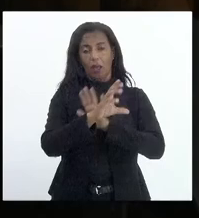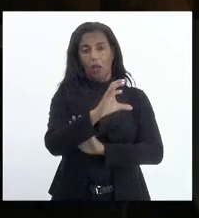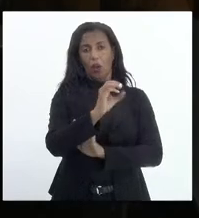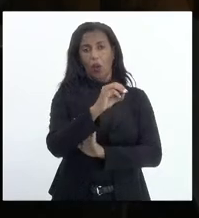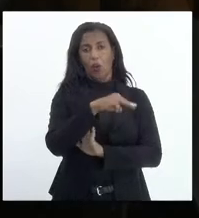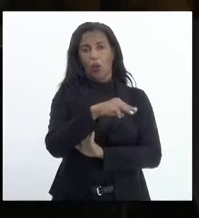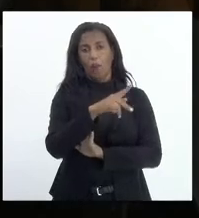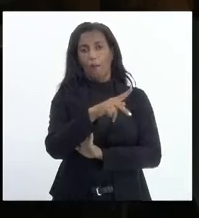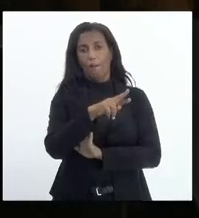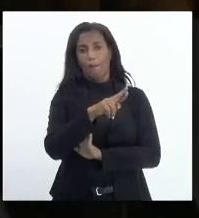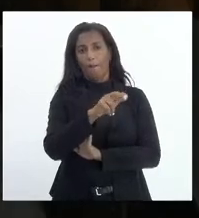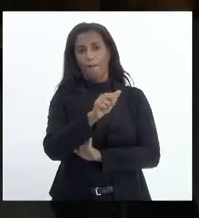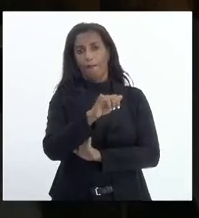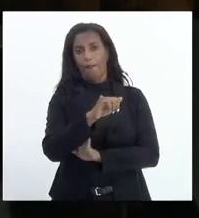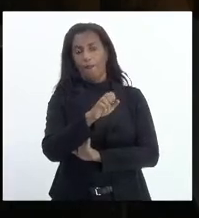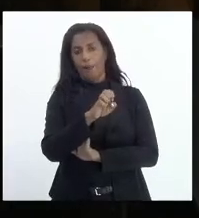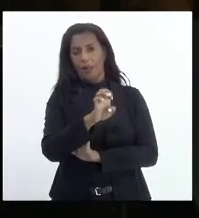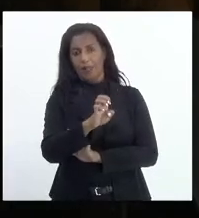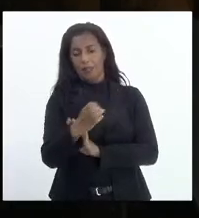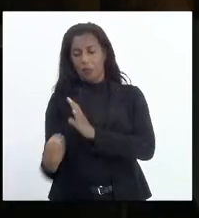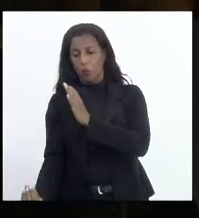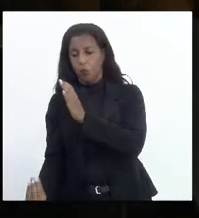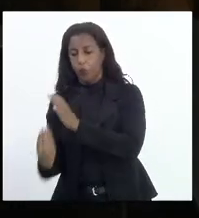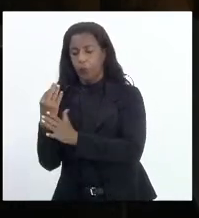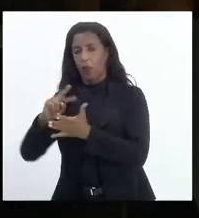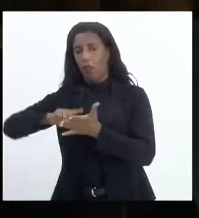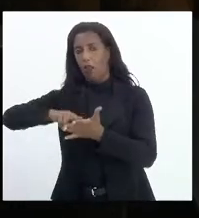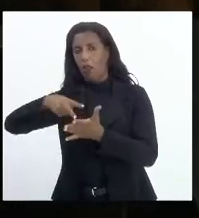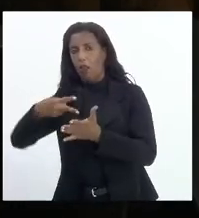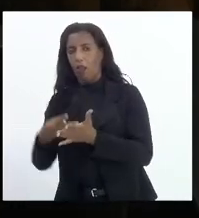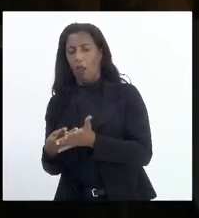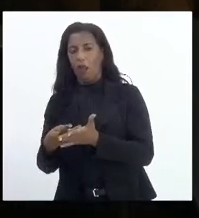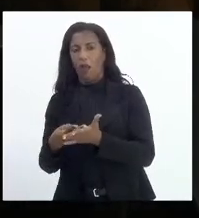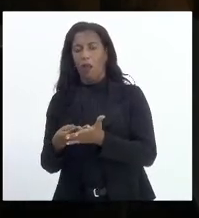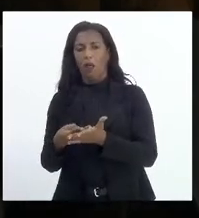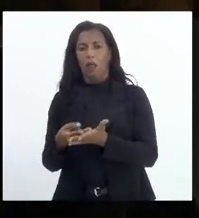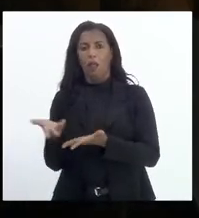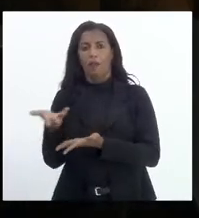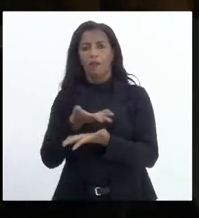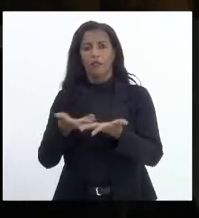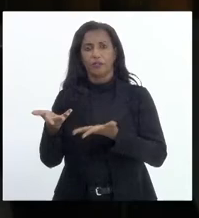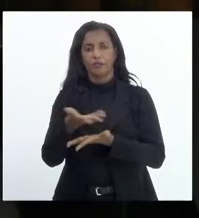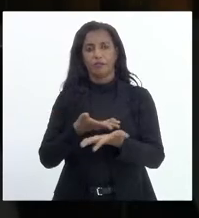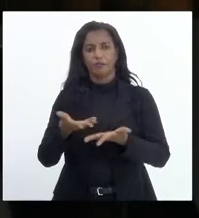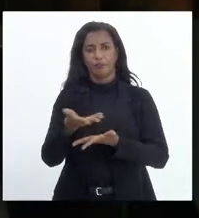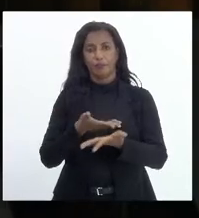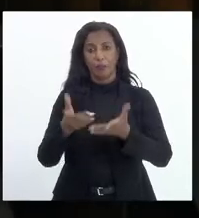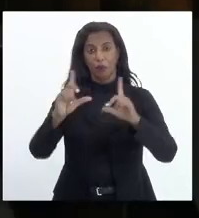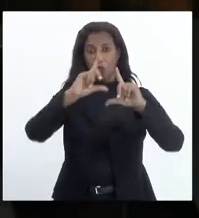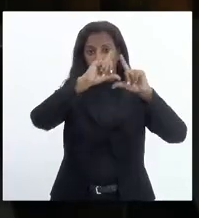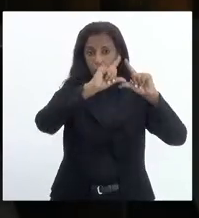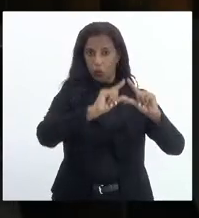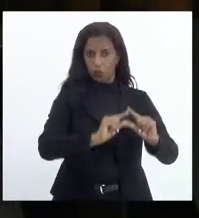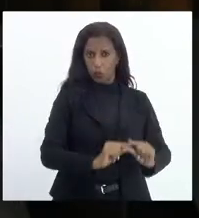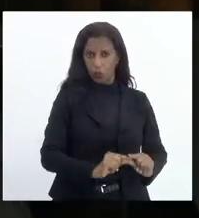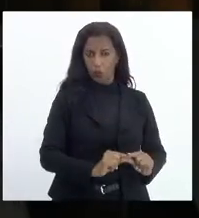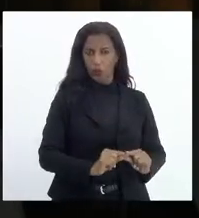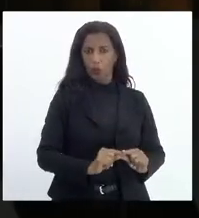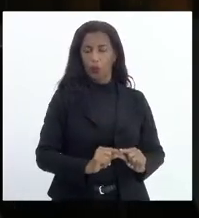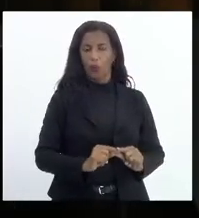nasce e depois da operação lava-jato exatamente para minimizar